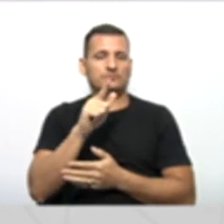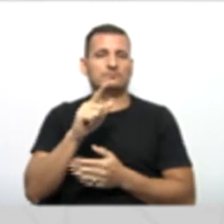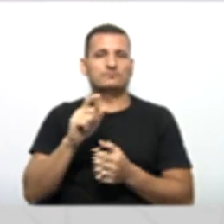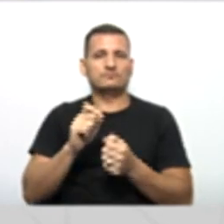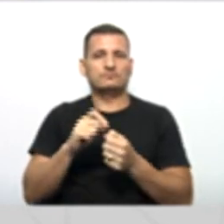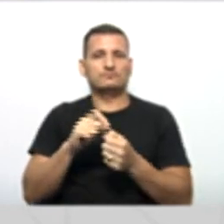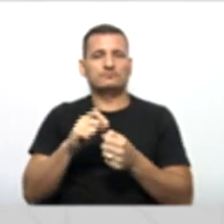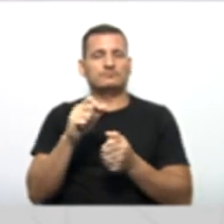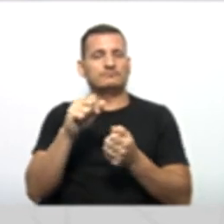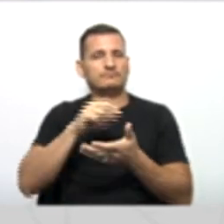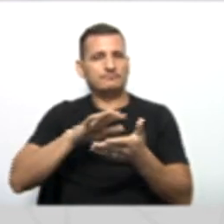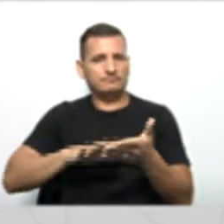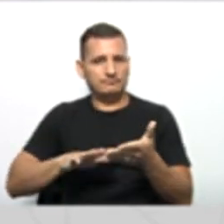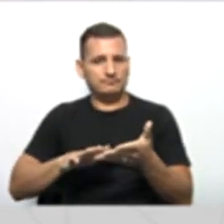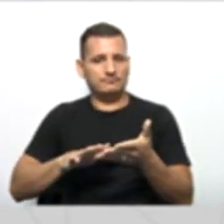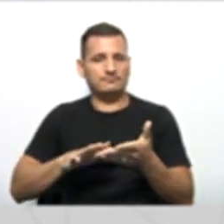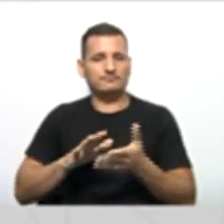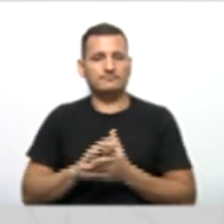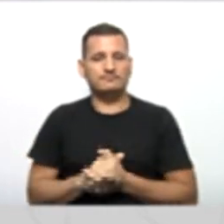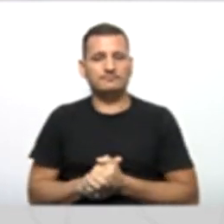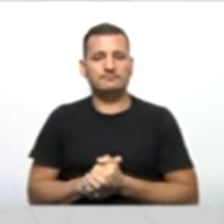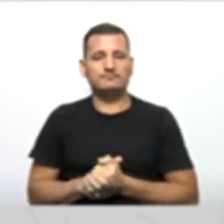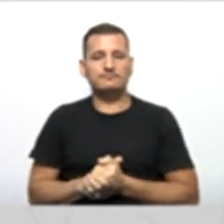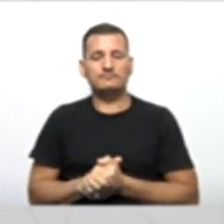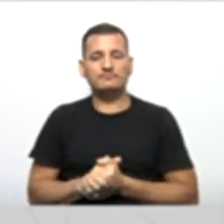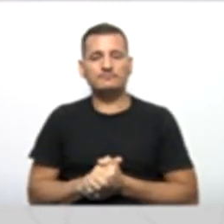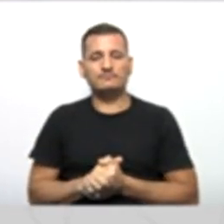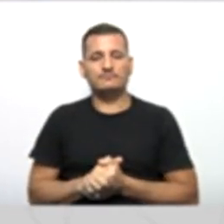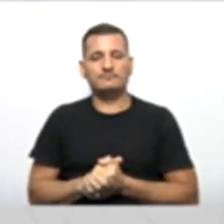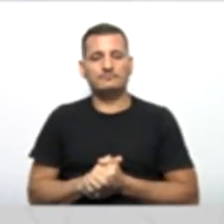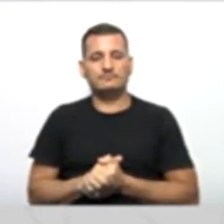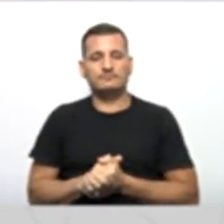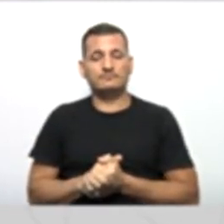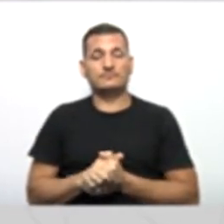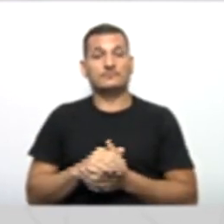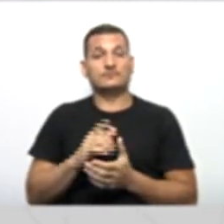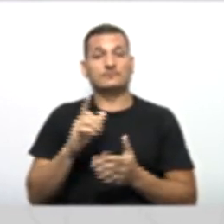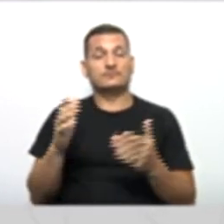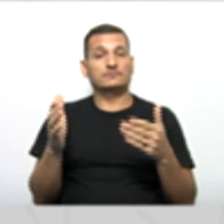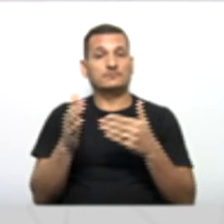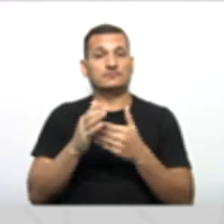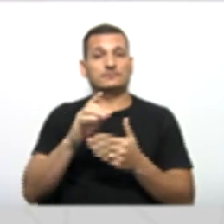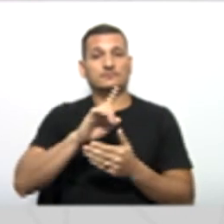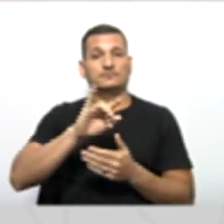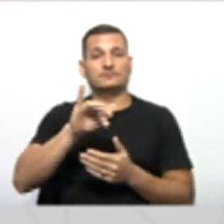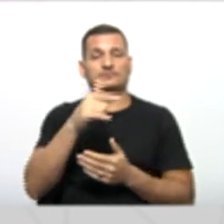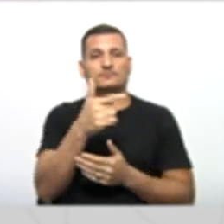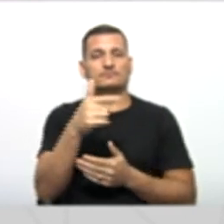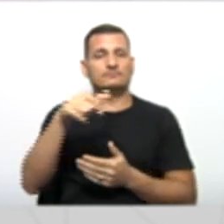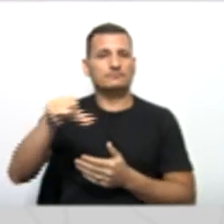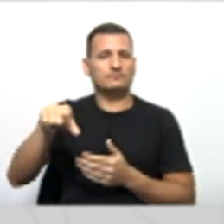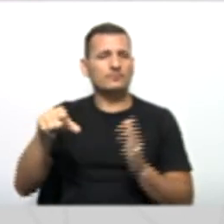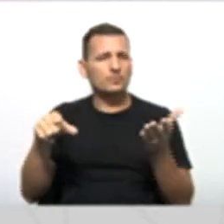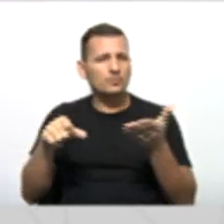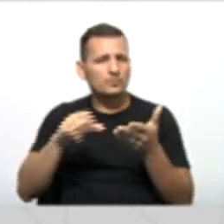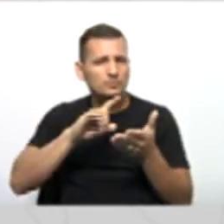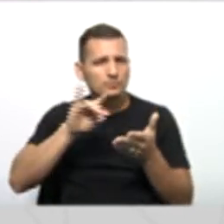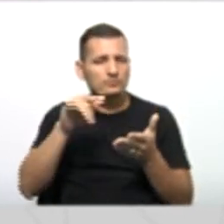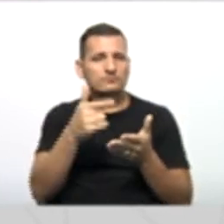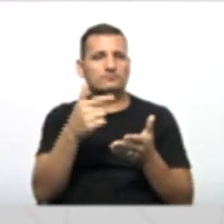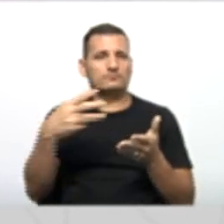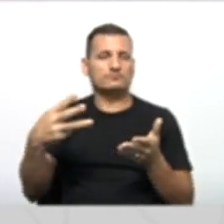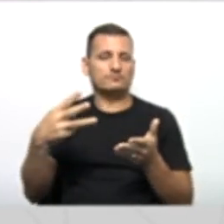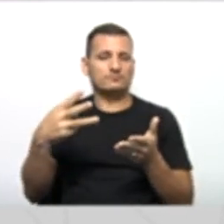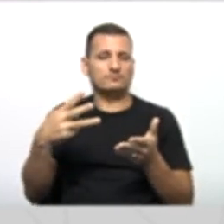nessa execução da tarefa então vocês têm até o dia 29 hoje que dia professor 20